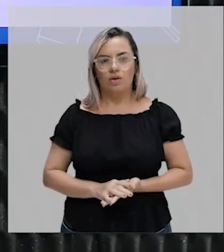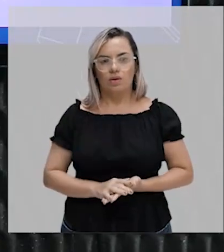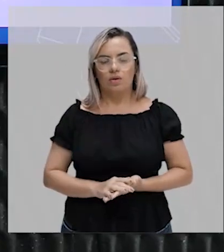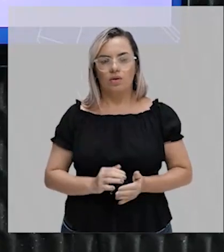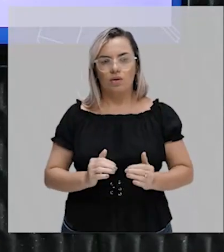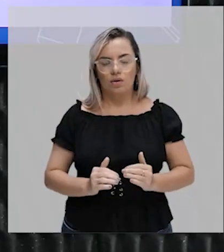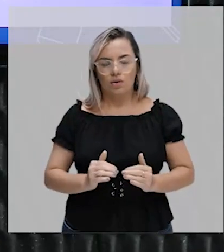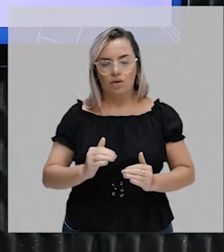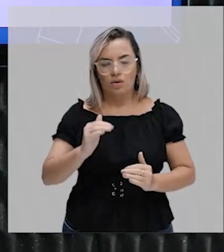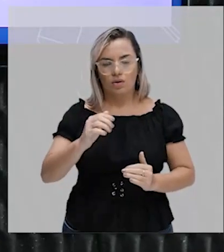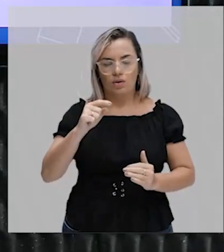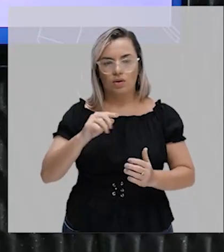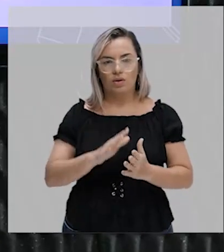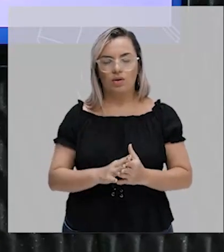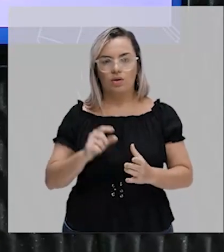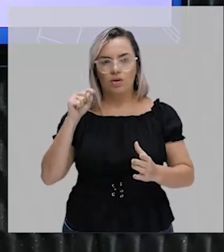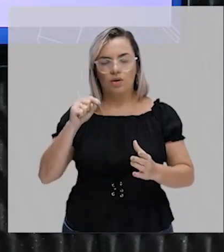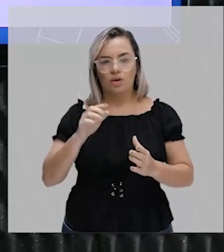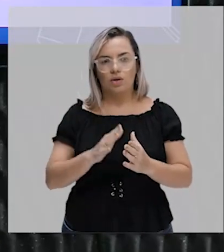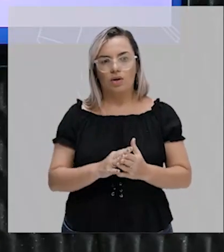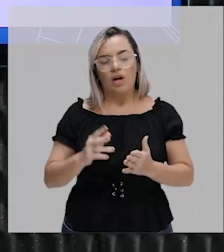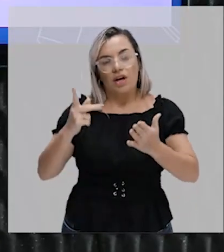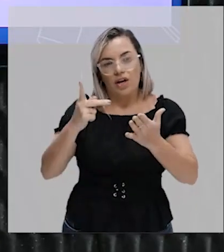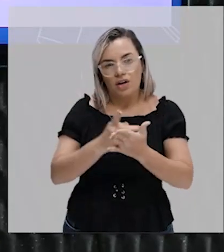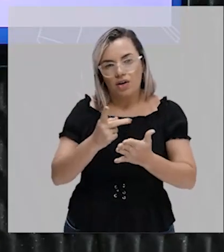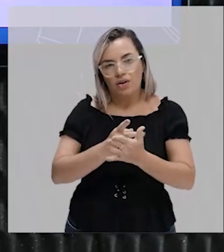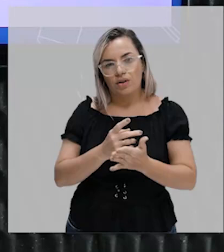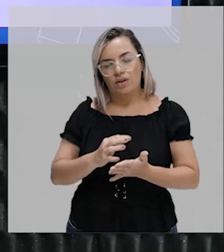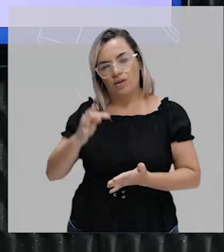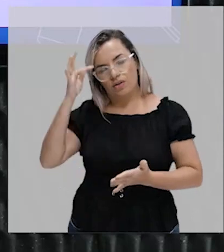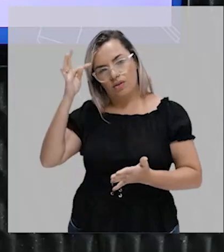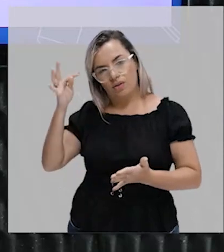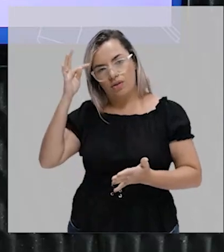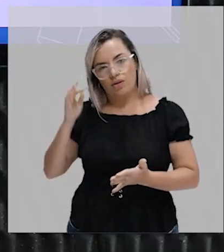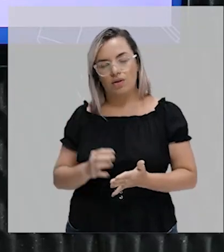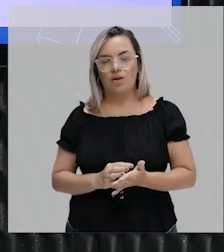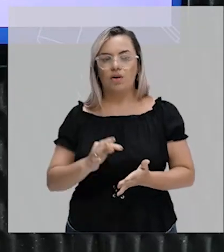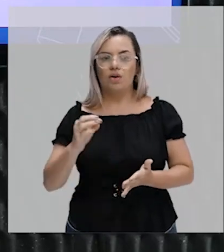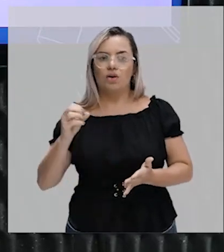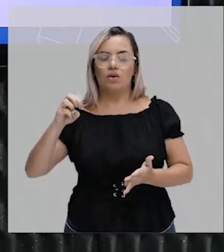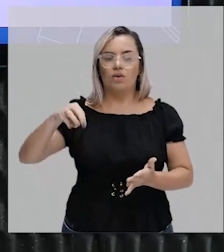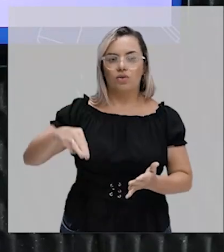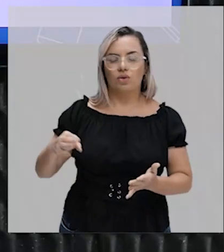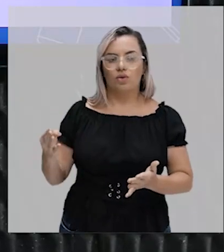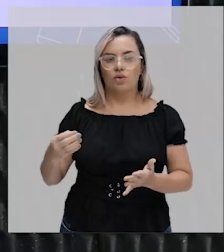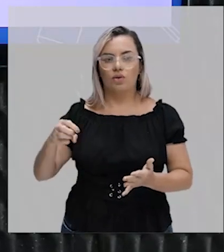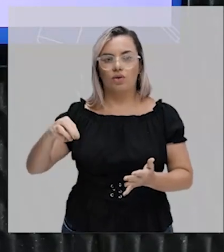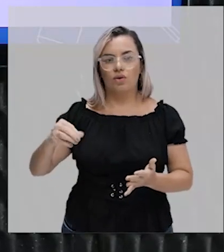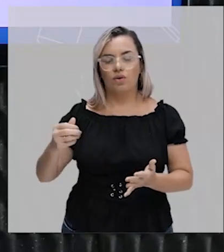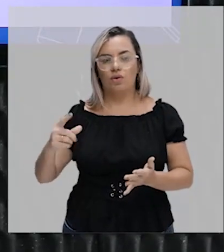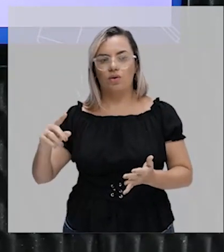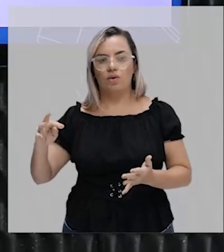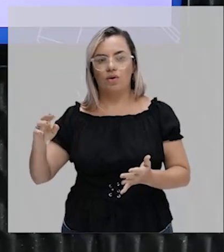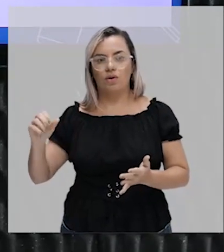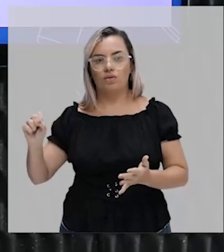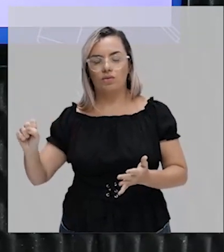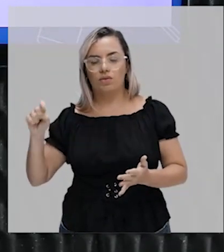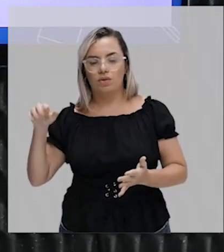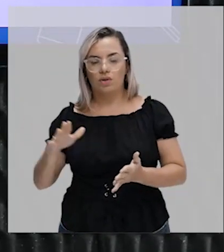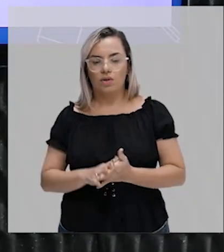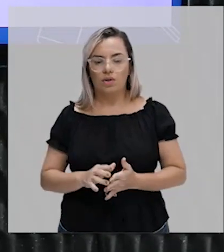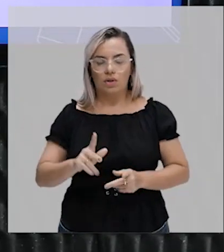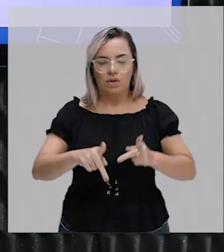grande erro da teoria malthusiana. Por exemplo, né, Thomas Malthus, a famosa teoria que dizia que a população